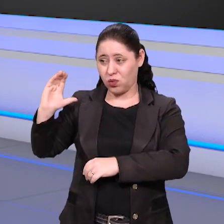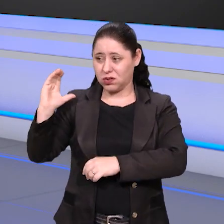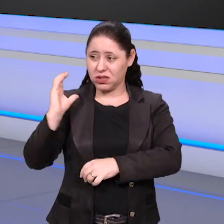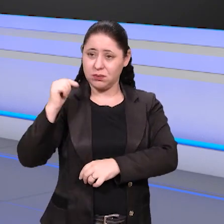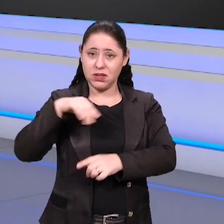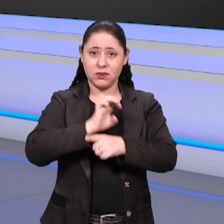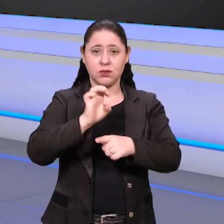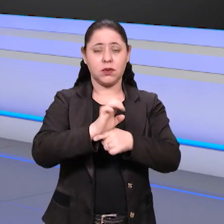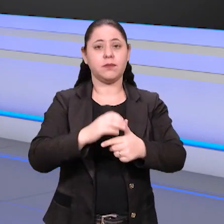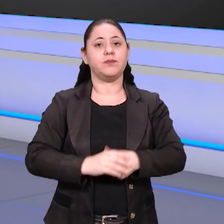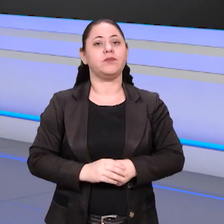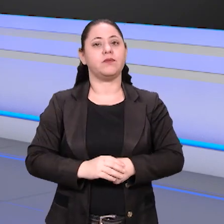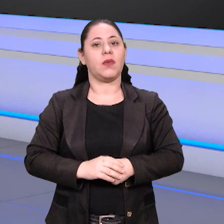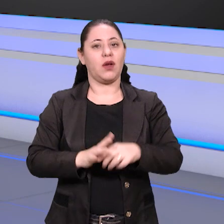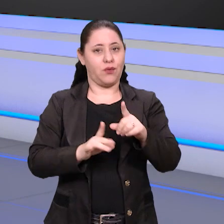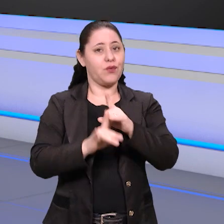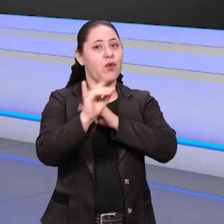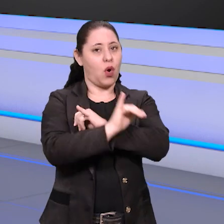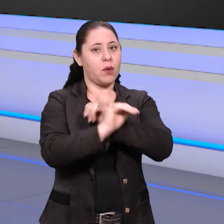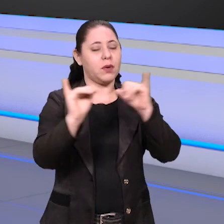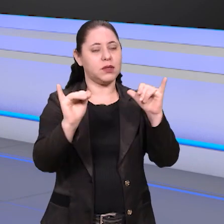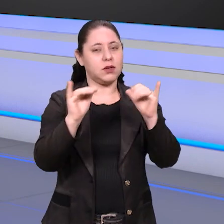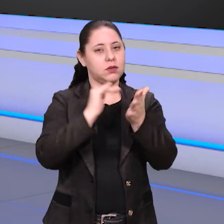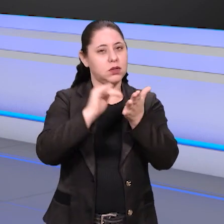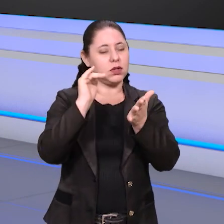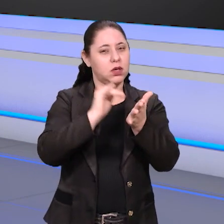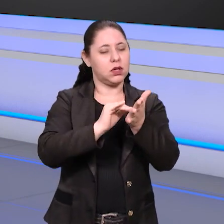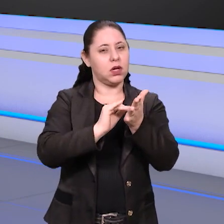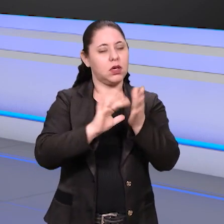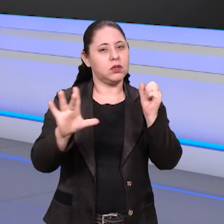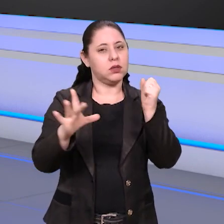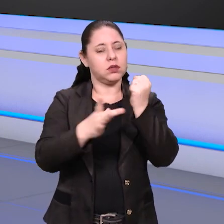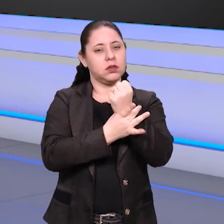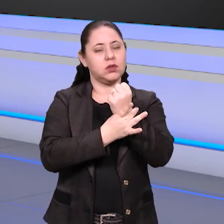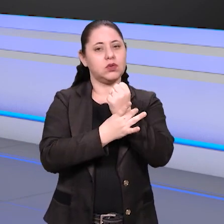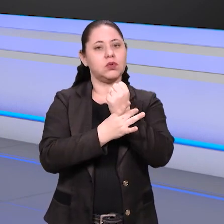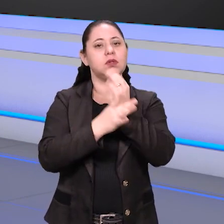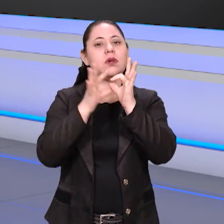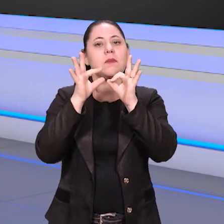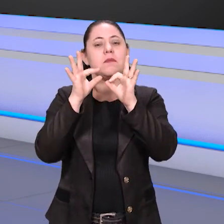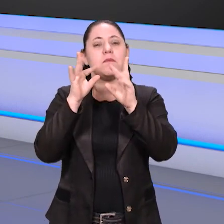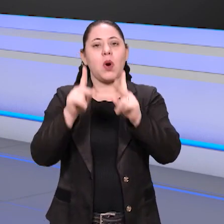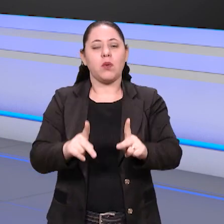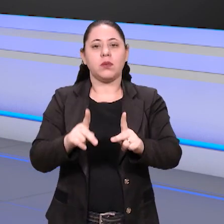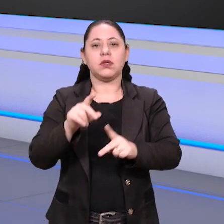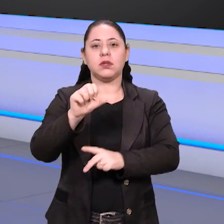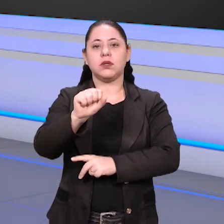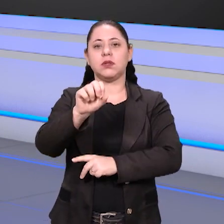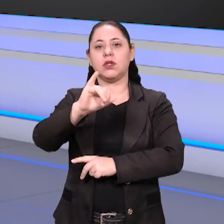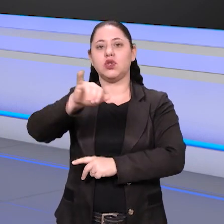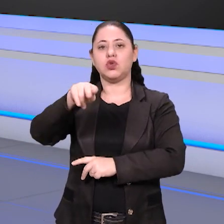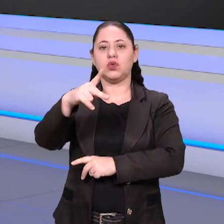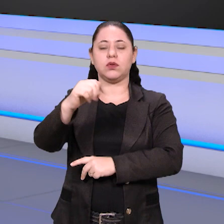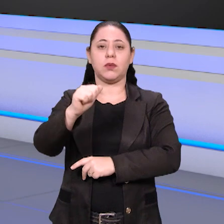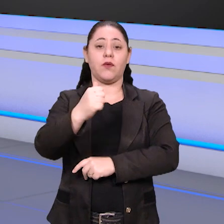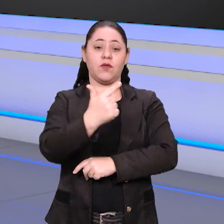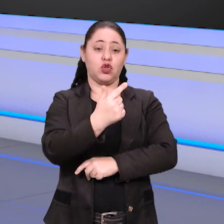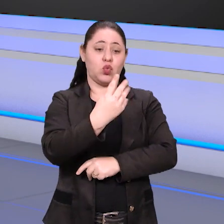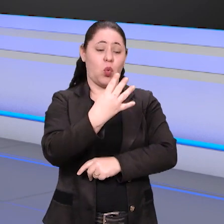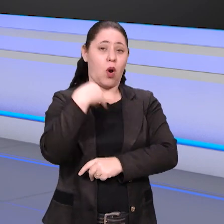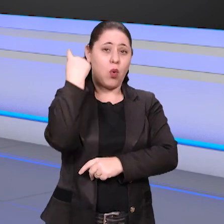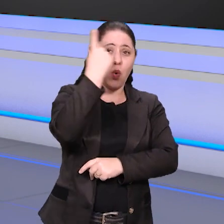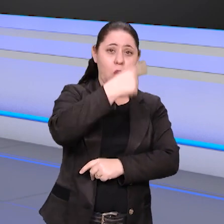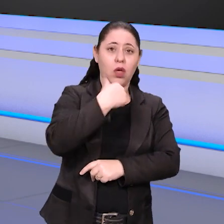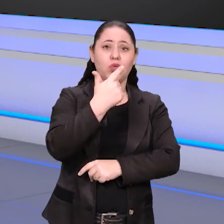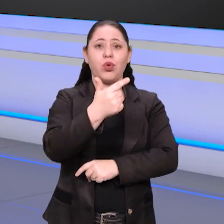de combate ao crime no estado. Segundo dados da Secretaria de Estado, Justiça e Segurança Pública, SEJUSP, a